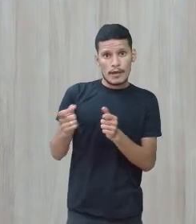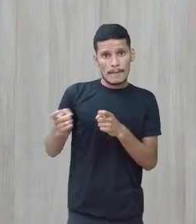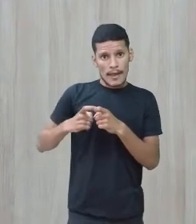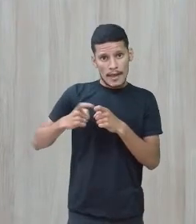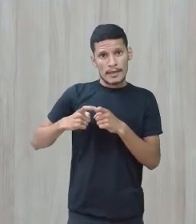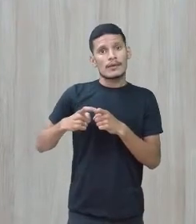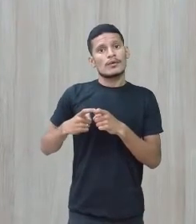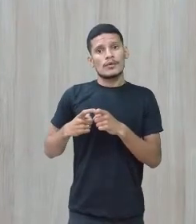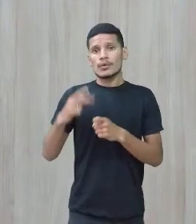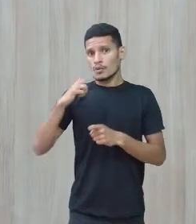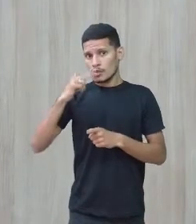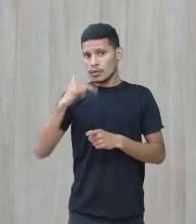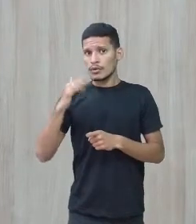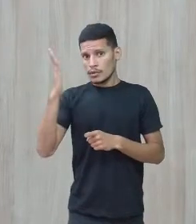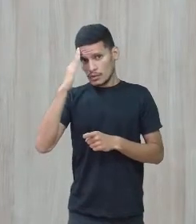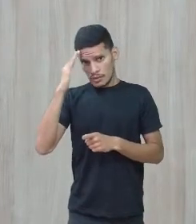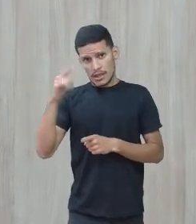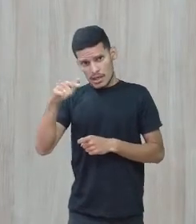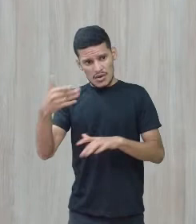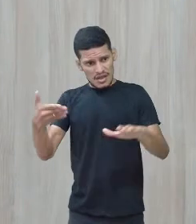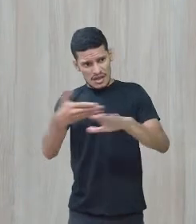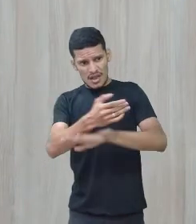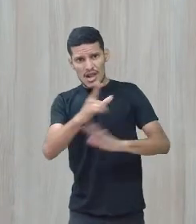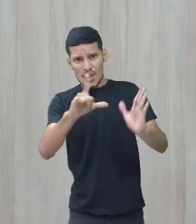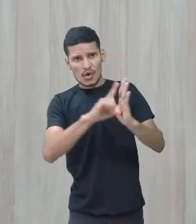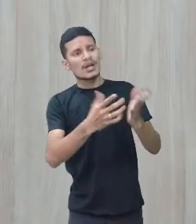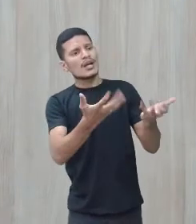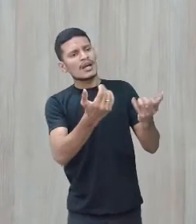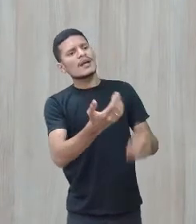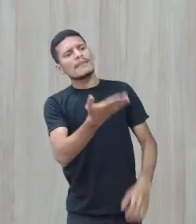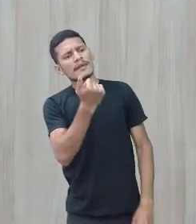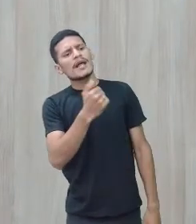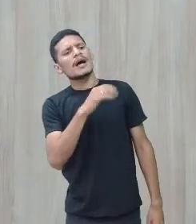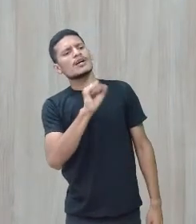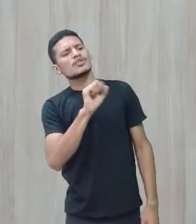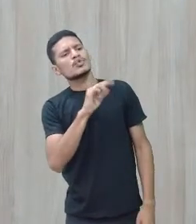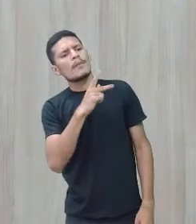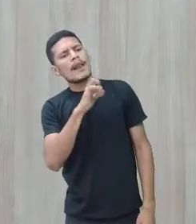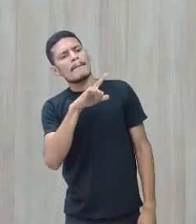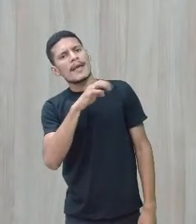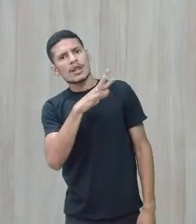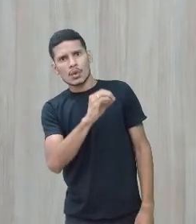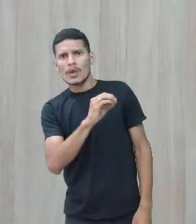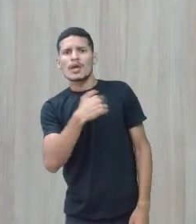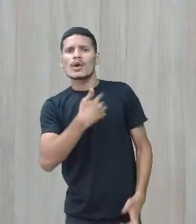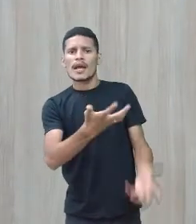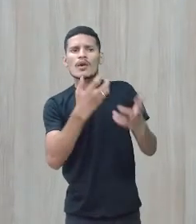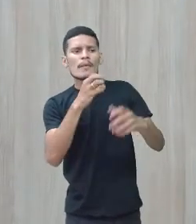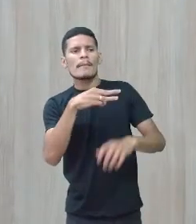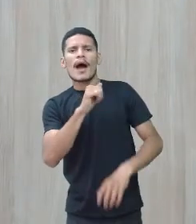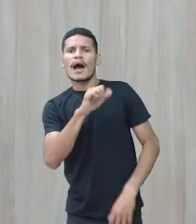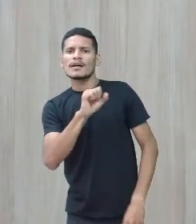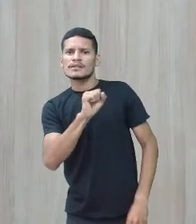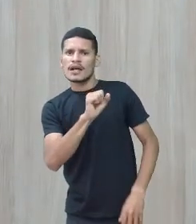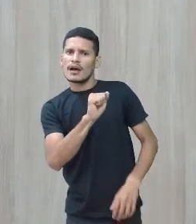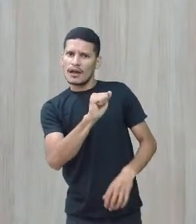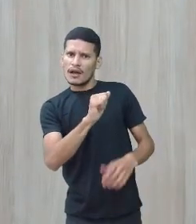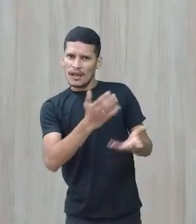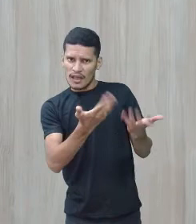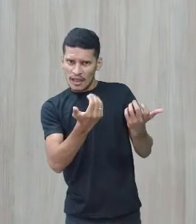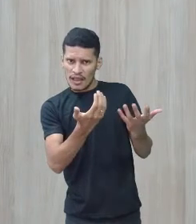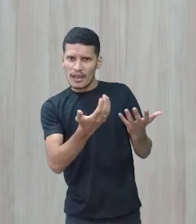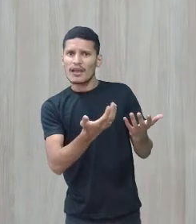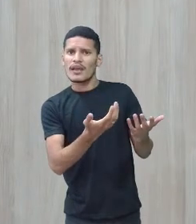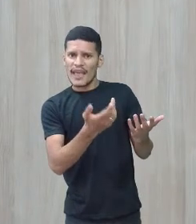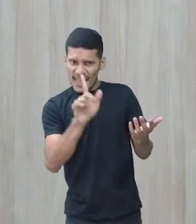suplementação, eu não vou ali numa loja, moço, vem cá, me dê aqui um suplemento aí que eu quero, tô a fim de ganhar uma massa aí, me dê um suplemento. Não, não é